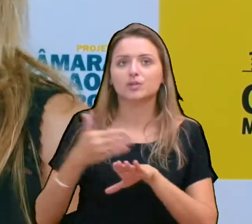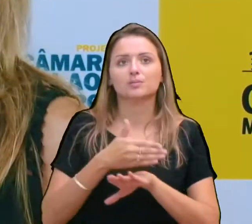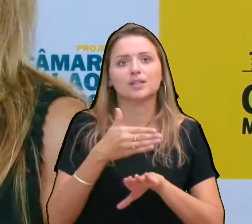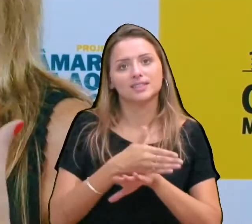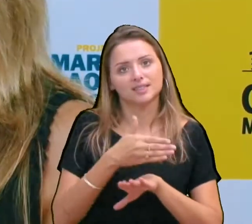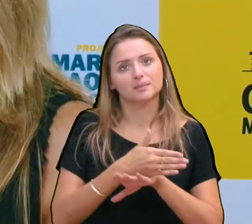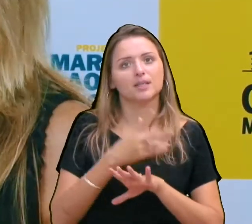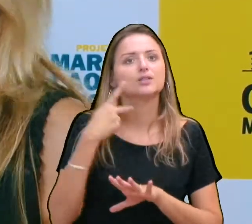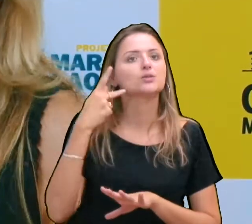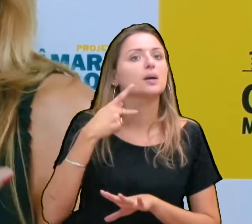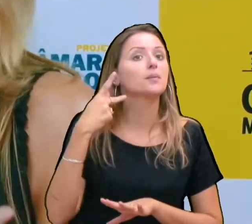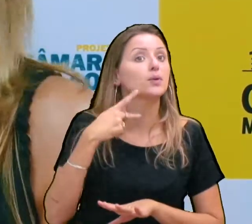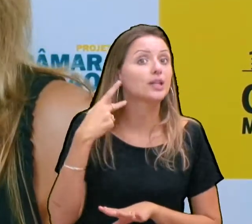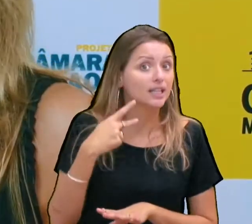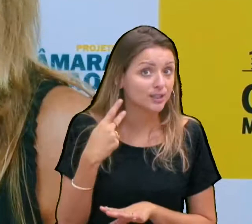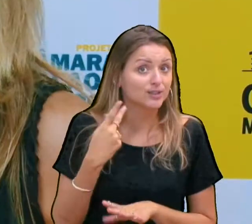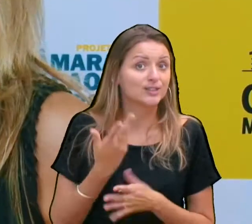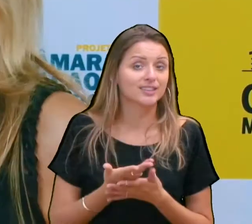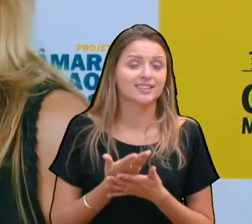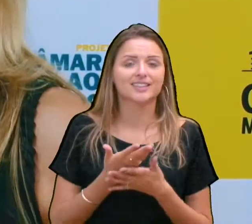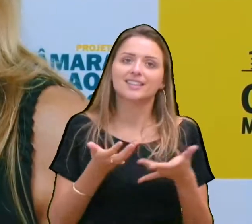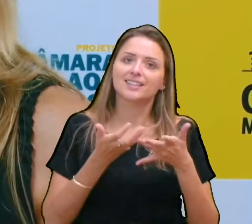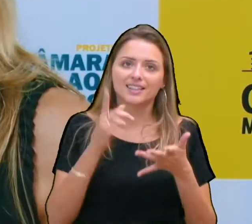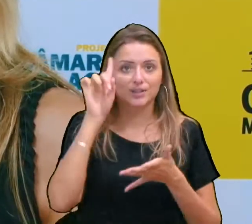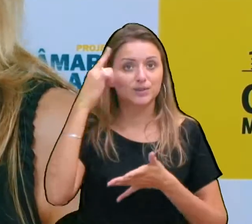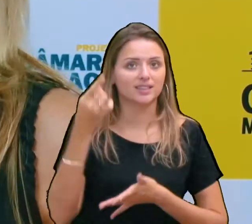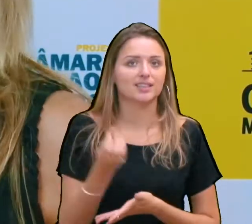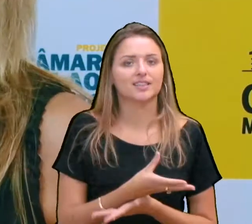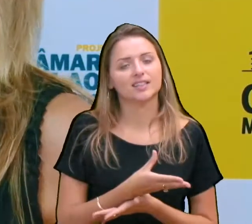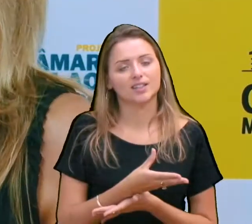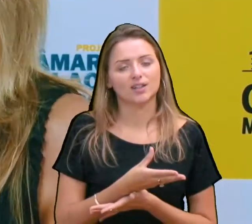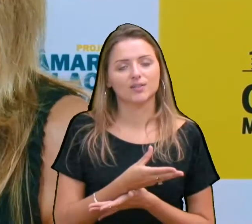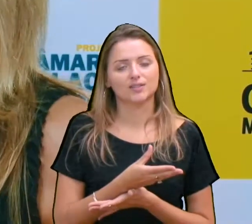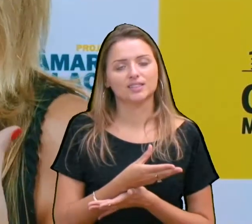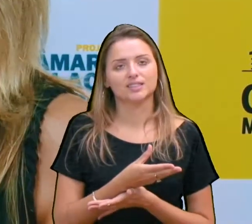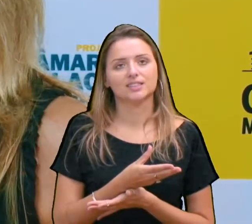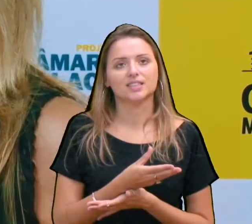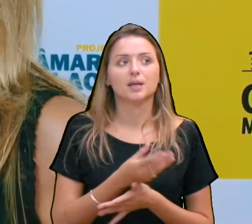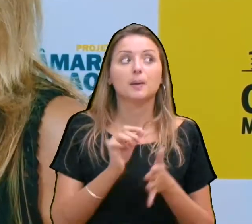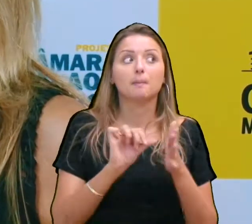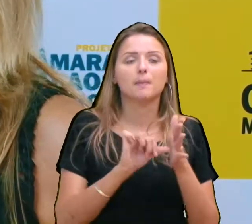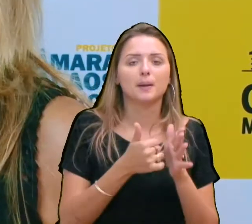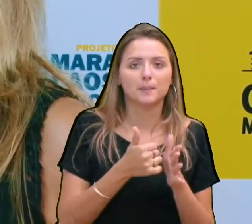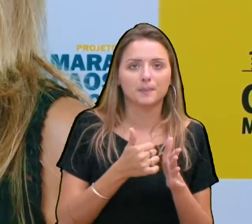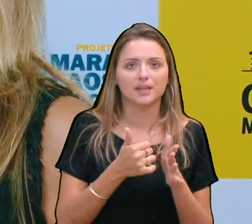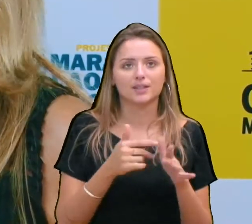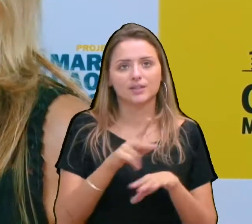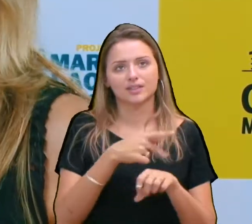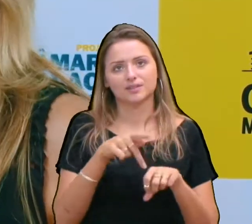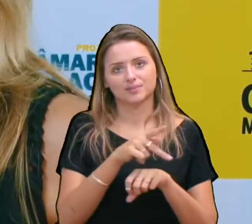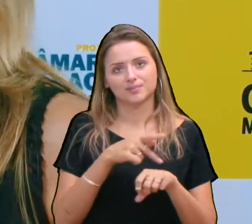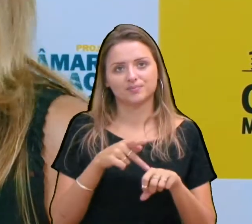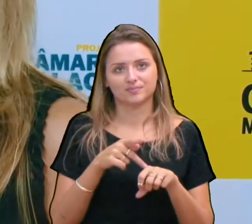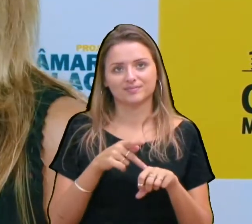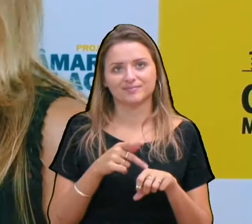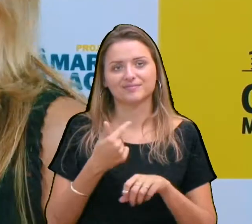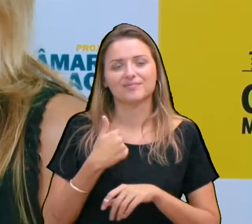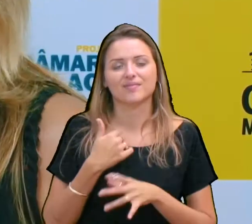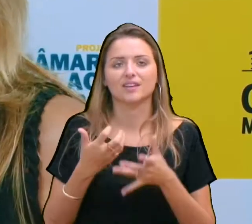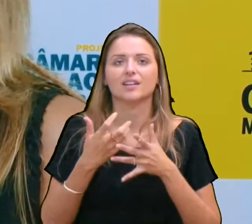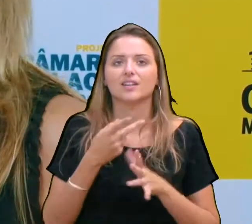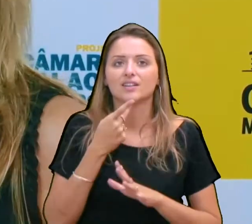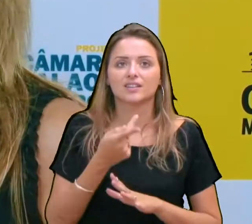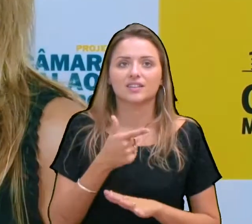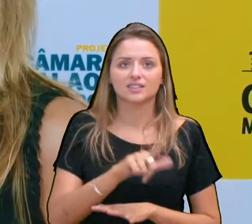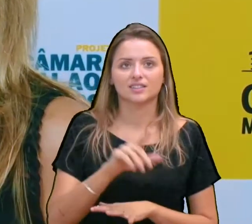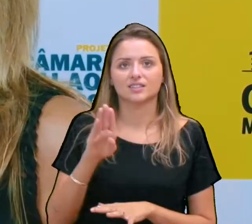nosso, na política, né, com iniciativas para melhorar o nosso país. Então, eu faço questão de ressaltar